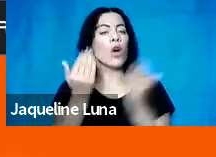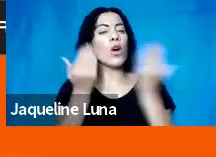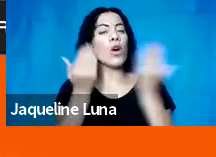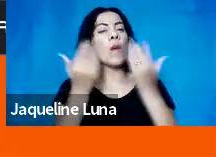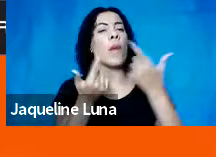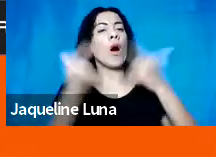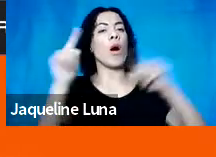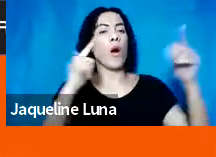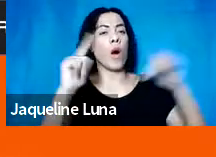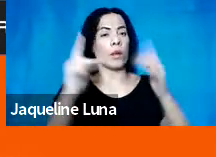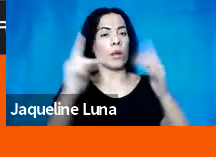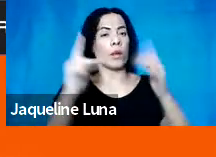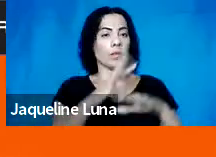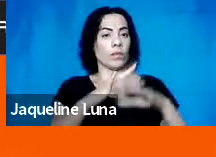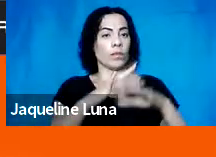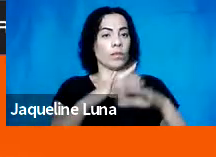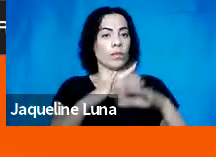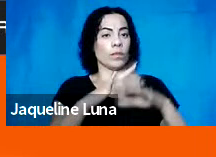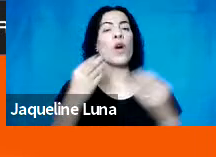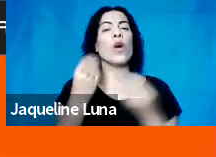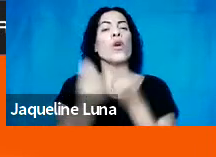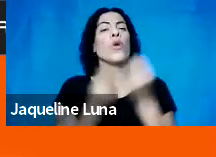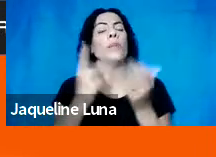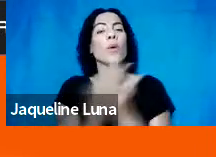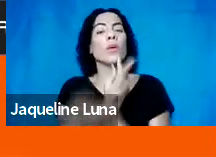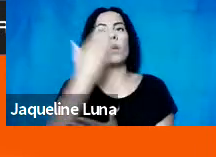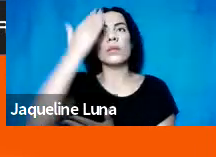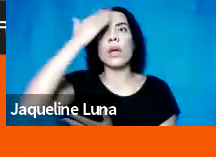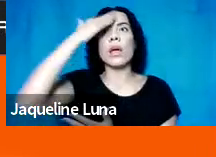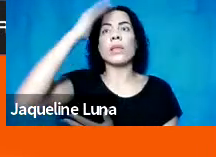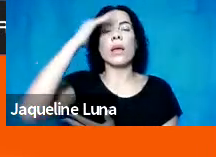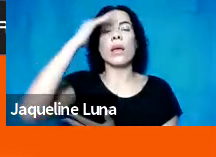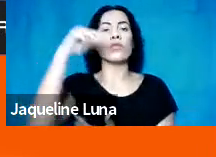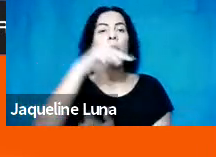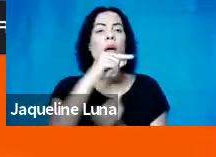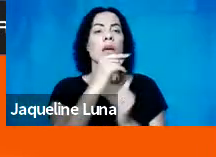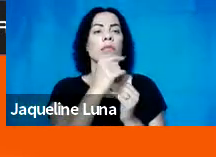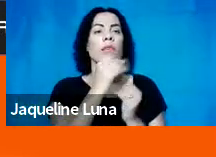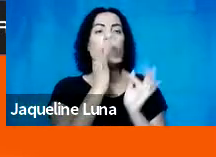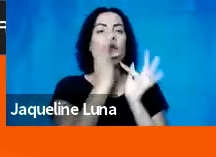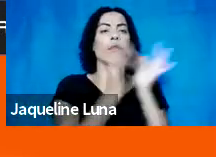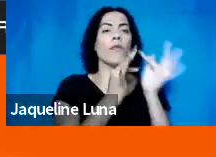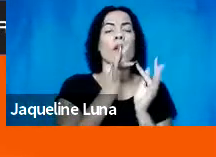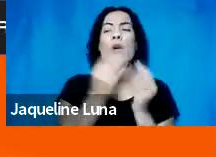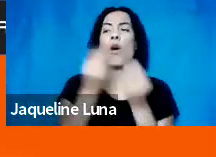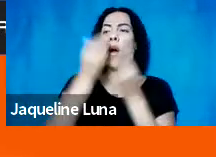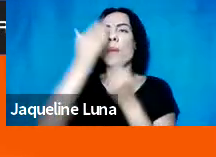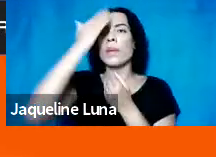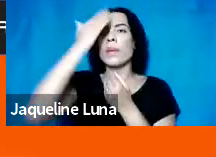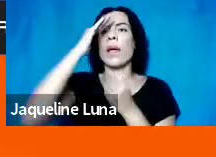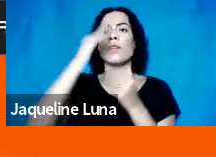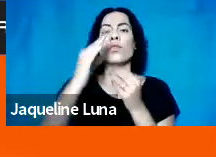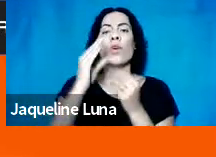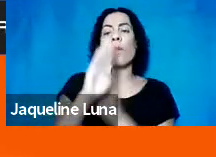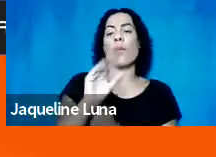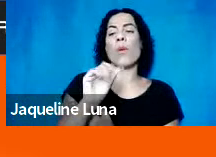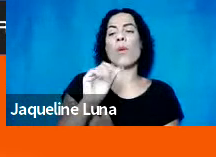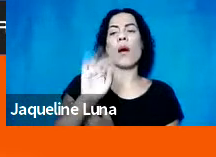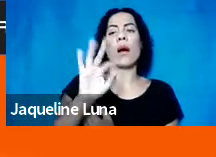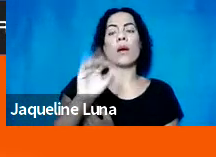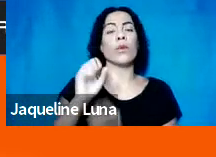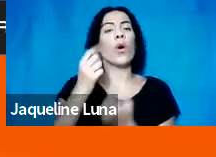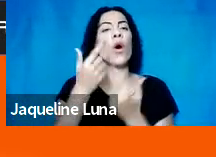sobre a compreensão dos rumores, dos boatos, das muitas formas de compreensão, como outras narrativas. E isso